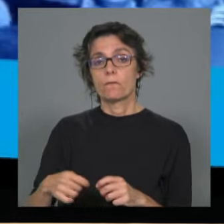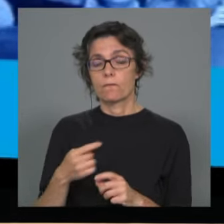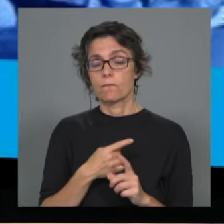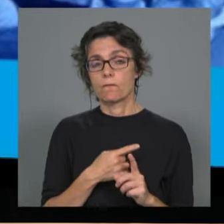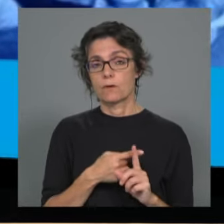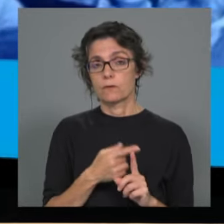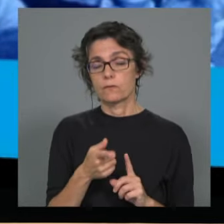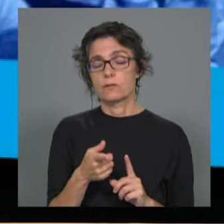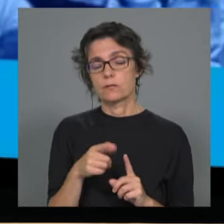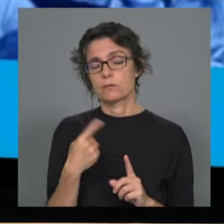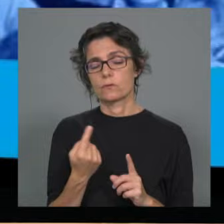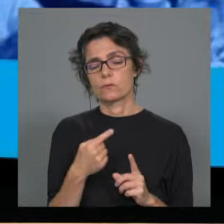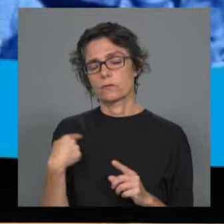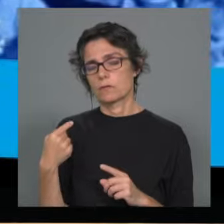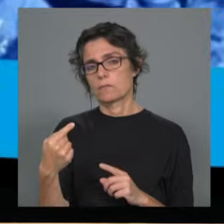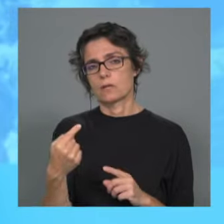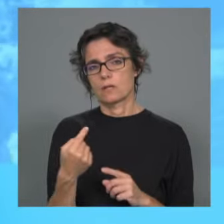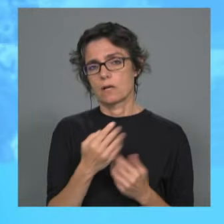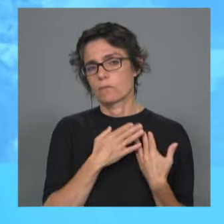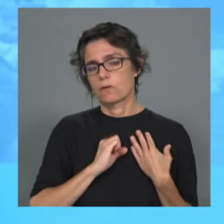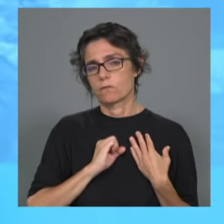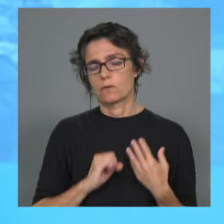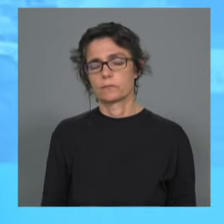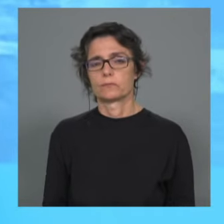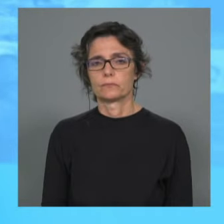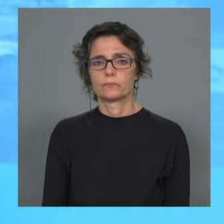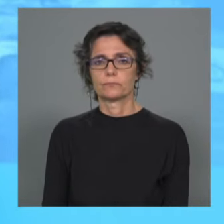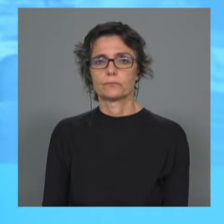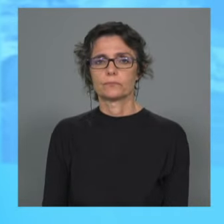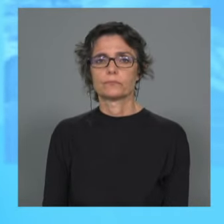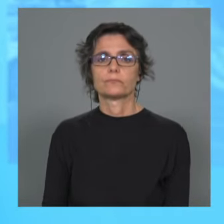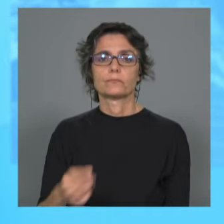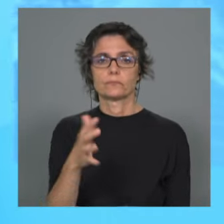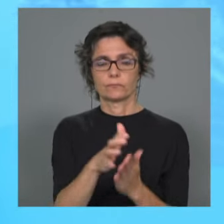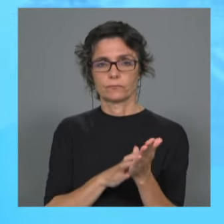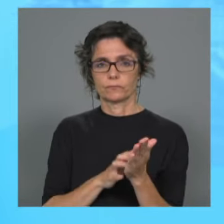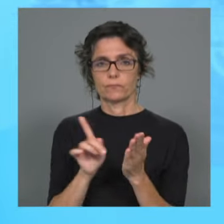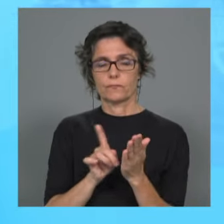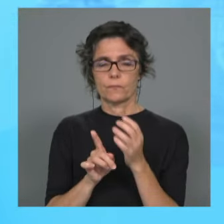enquanto pastores. Claro, não é? Claro. A primeira leitura, retirada do livro do Deuteronômio,